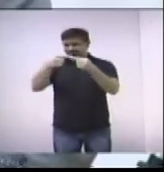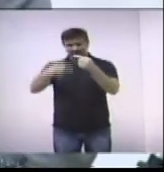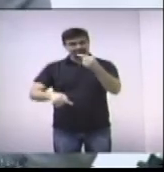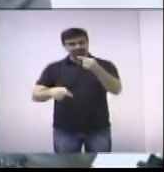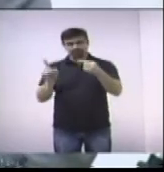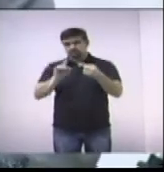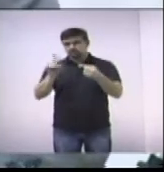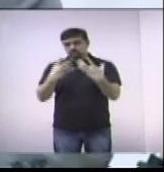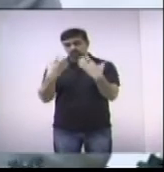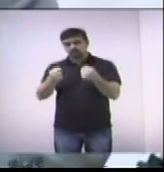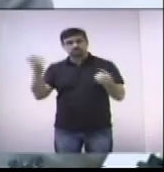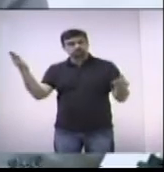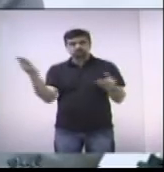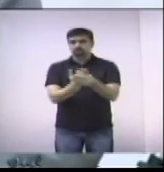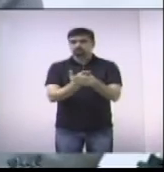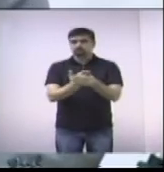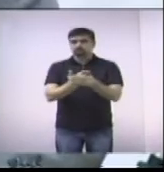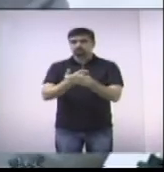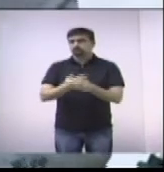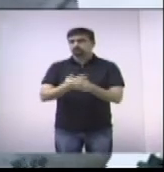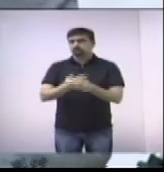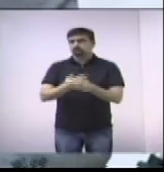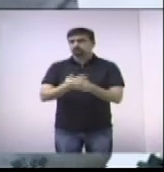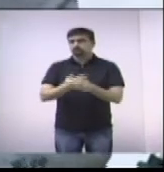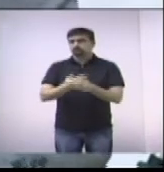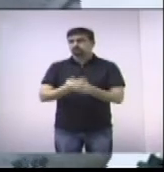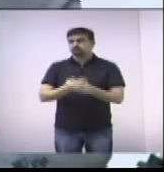contrário ao recebimento da denúncia, senhor presidente.